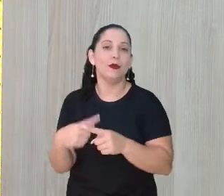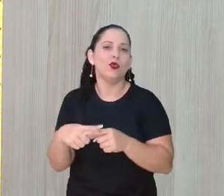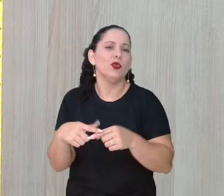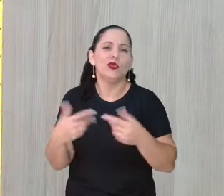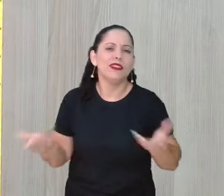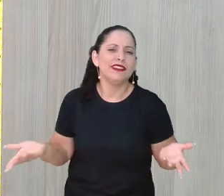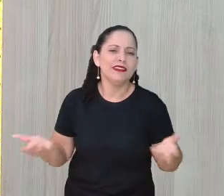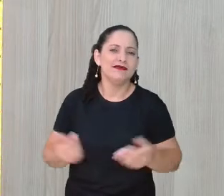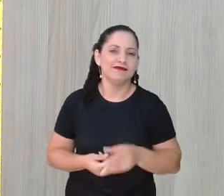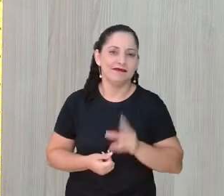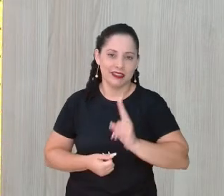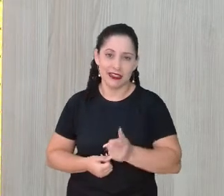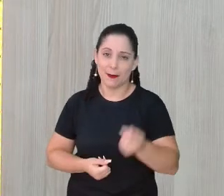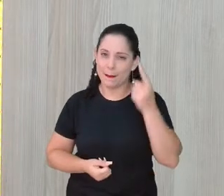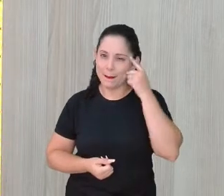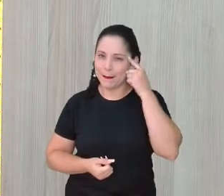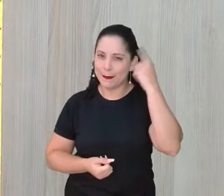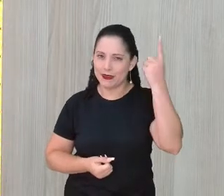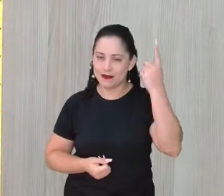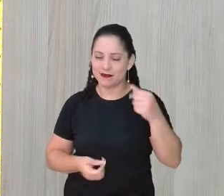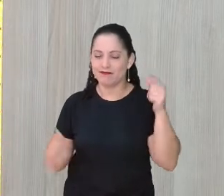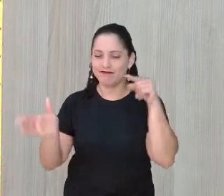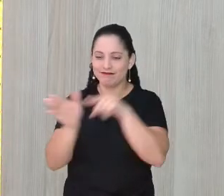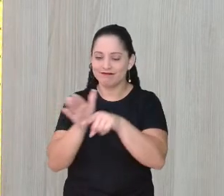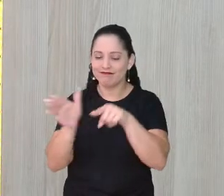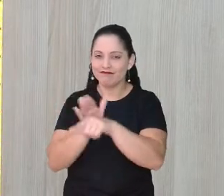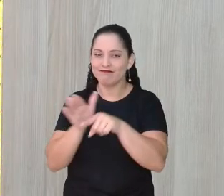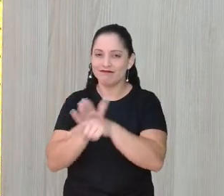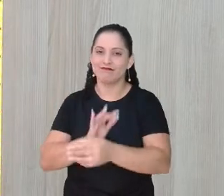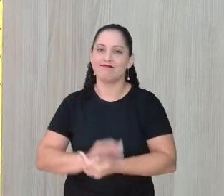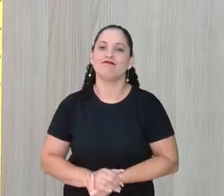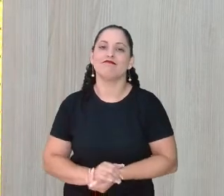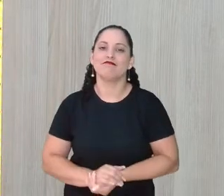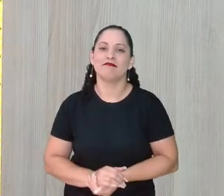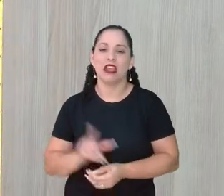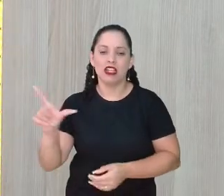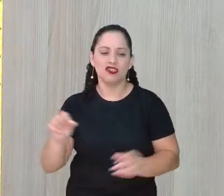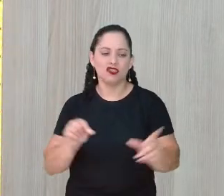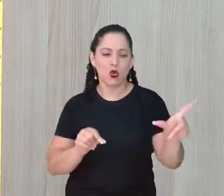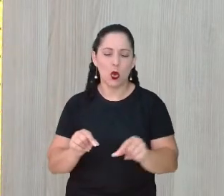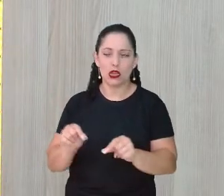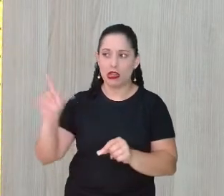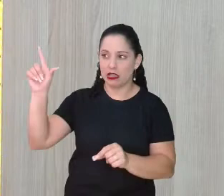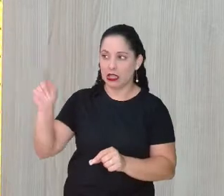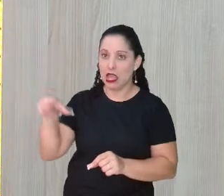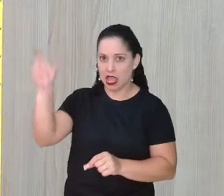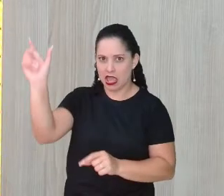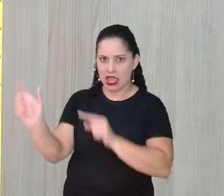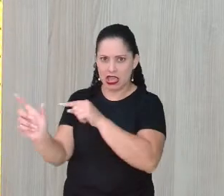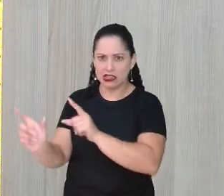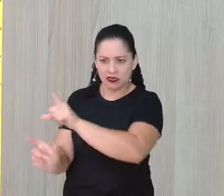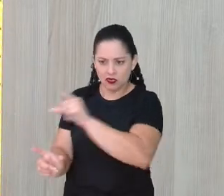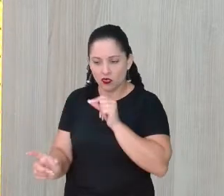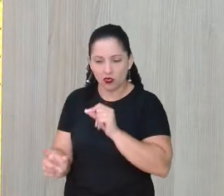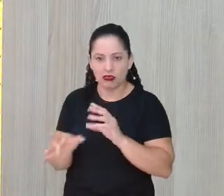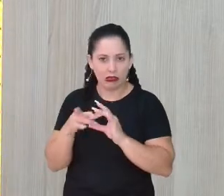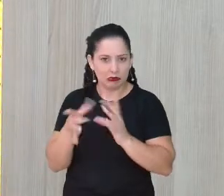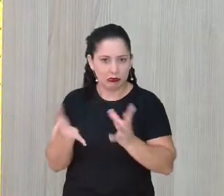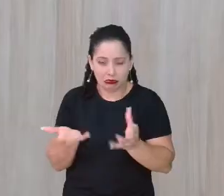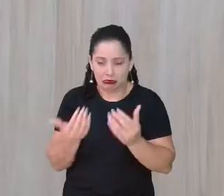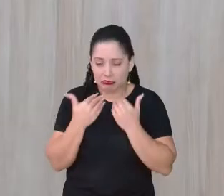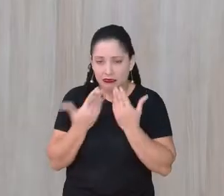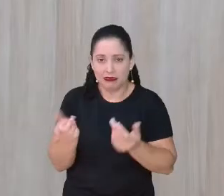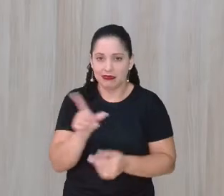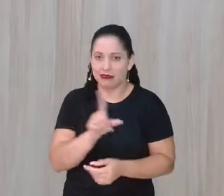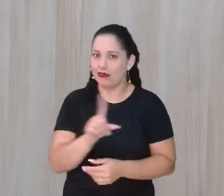fazendo essas perguntas, né? Então, a escolha do Napoleão, ela não foi uma escolha ao acaso, né? Ela teve uma razão, né?